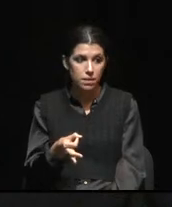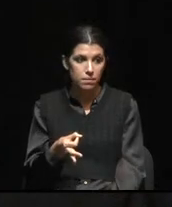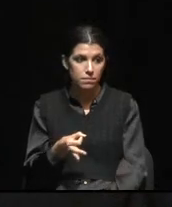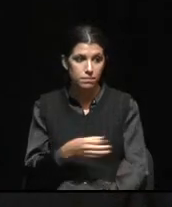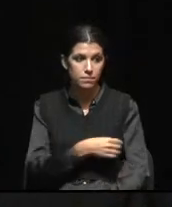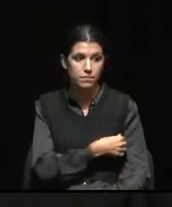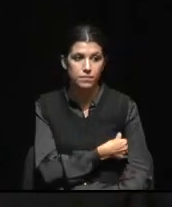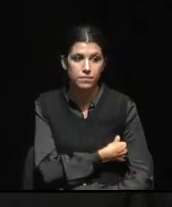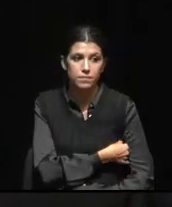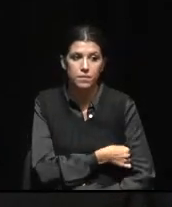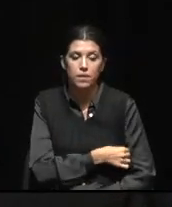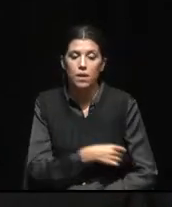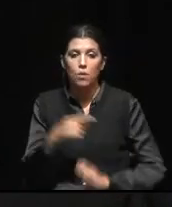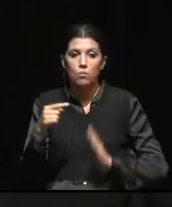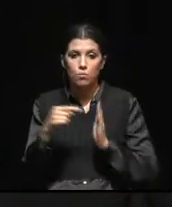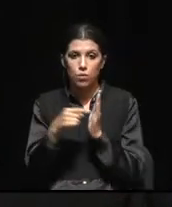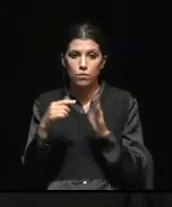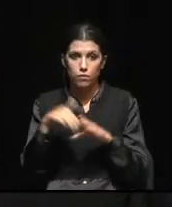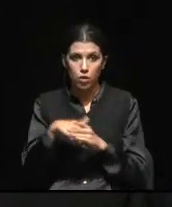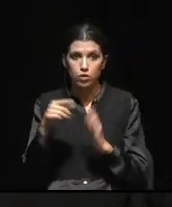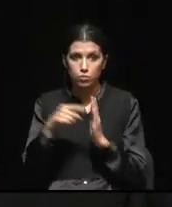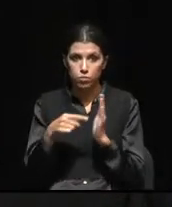PCP por